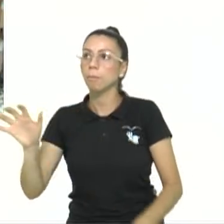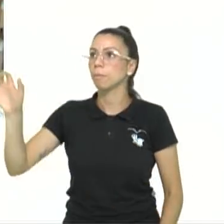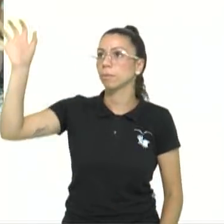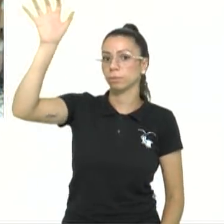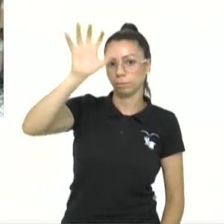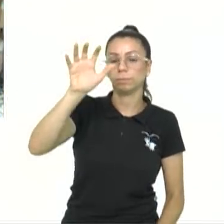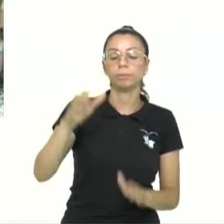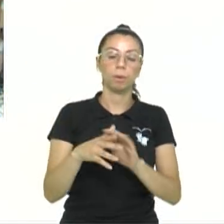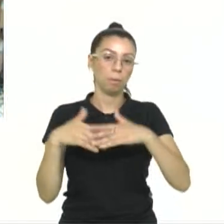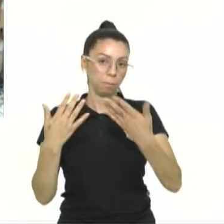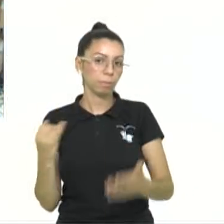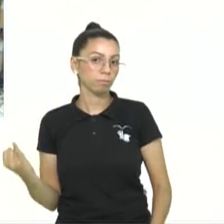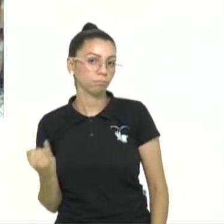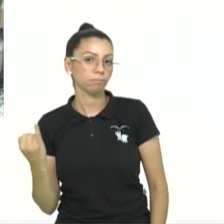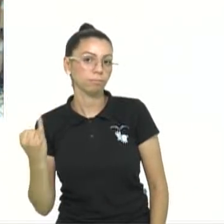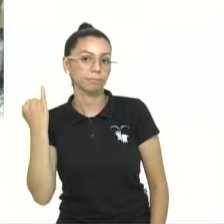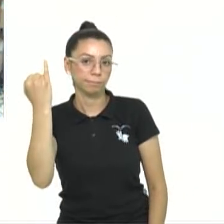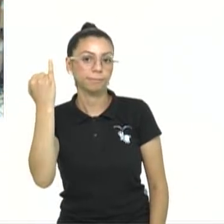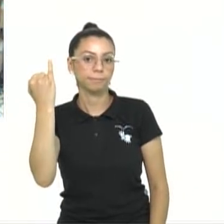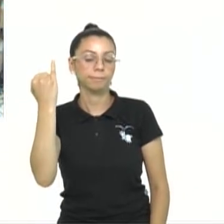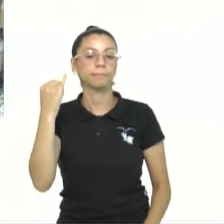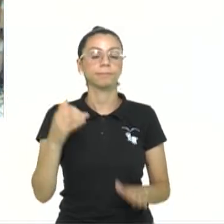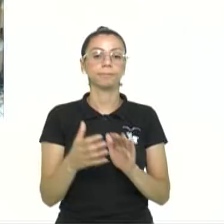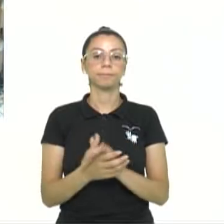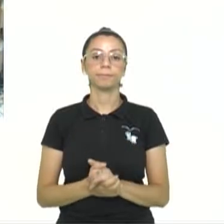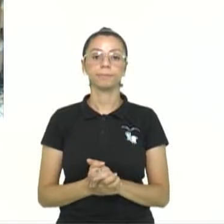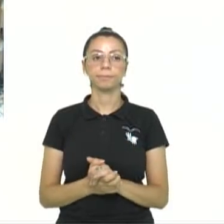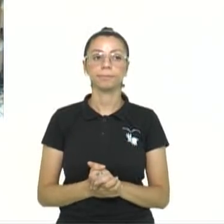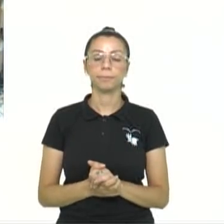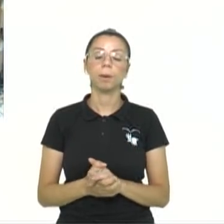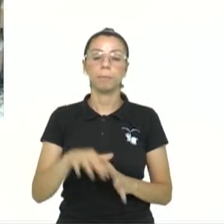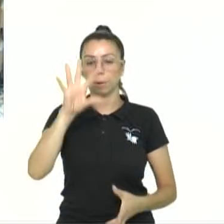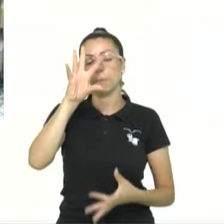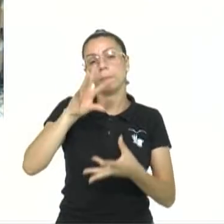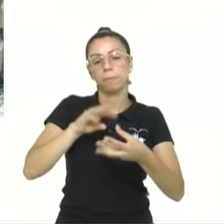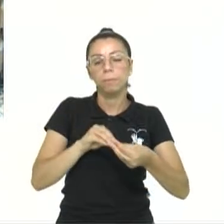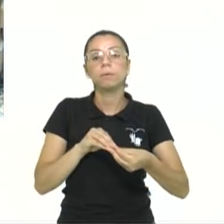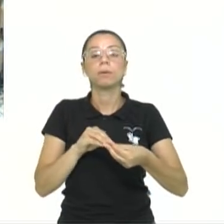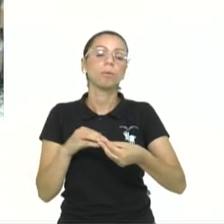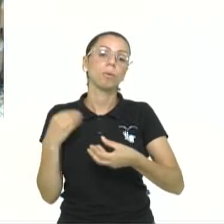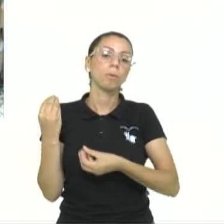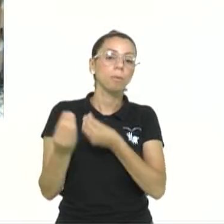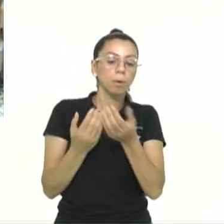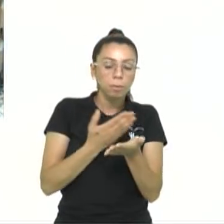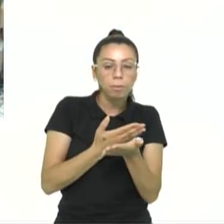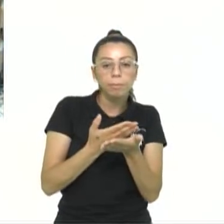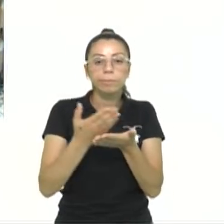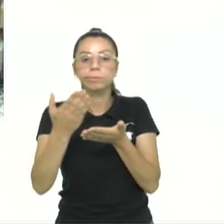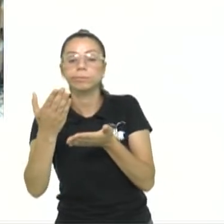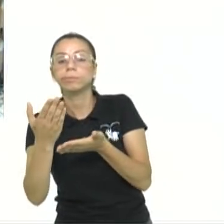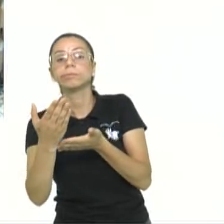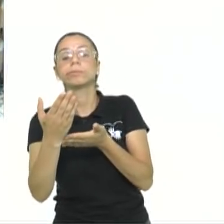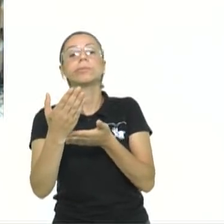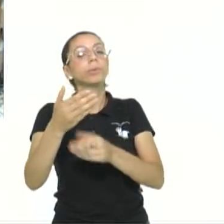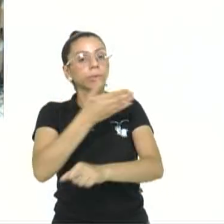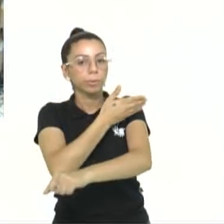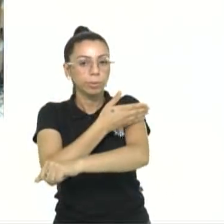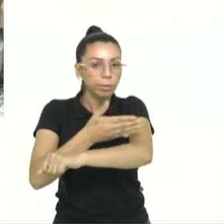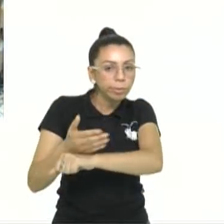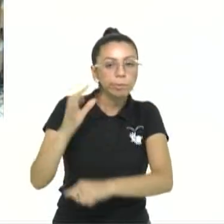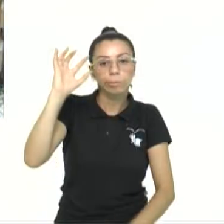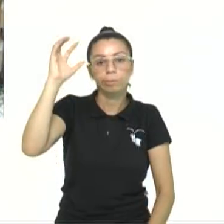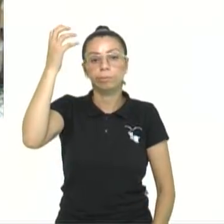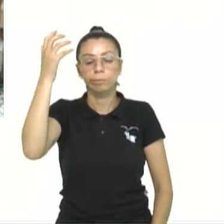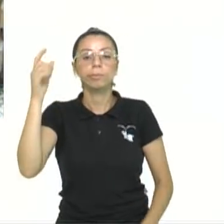sua importância. Então, mais uma parte para a gente entender um pouquinho. Começamos a falar um pouco dos hábitos e dos